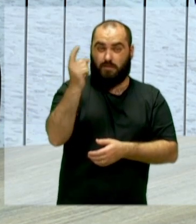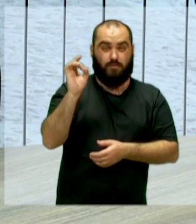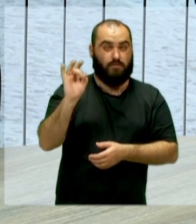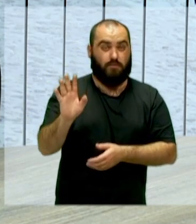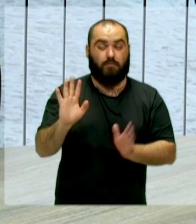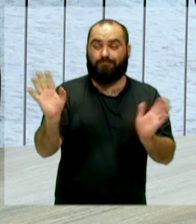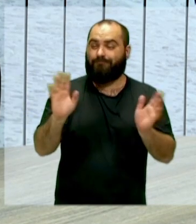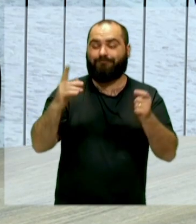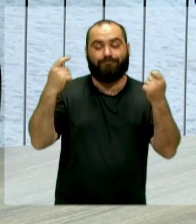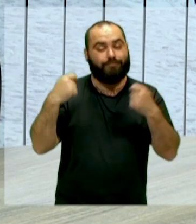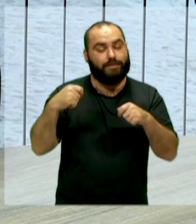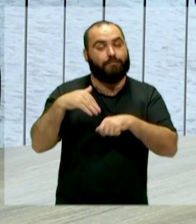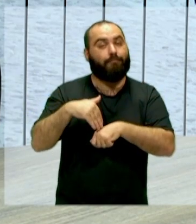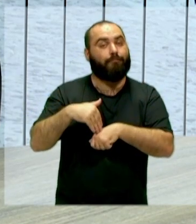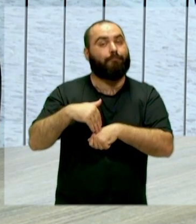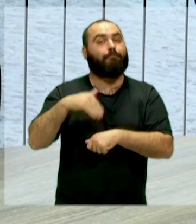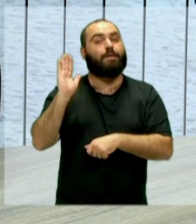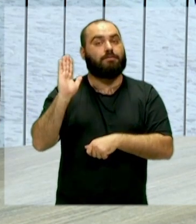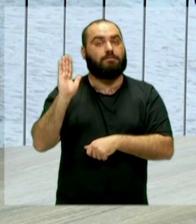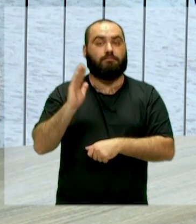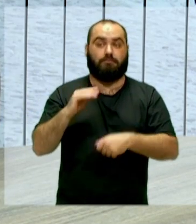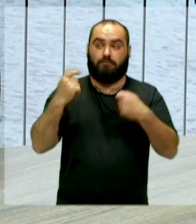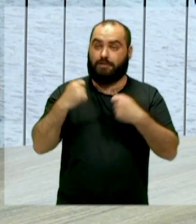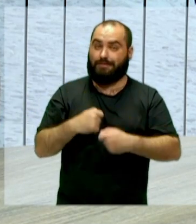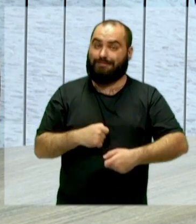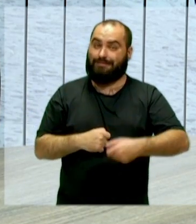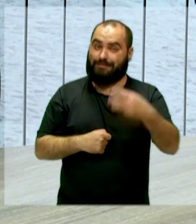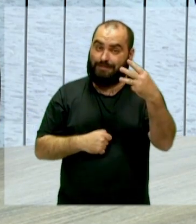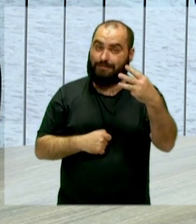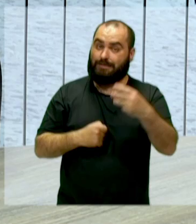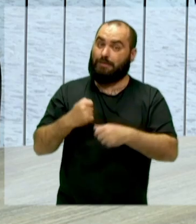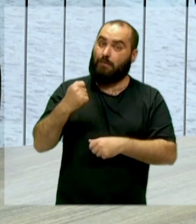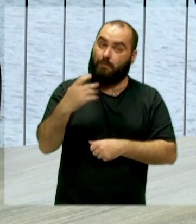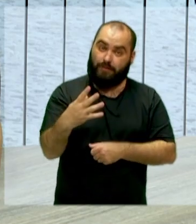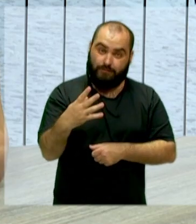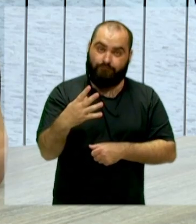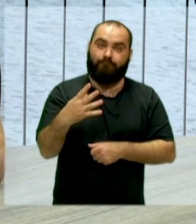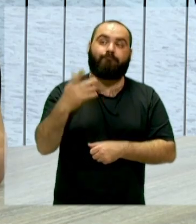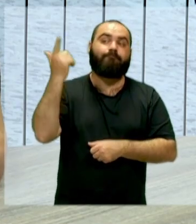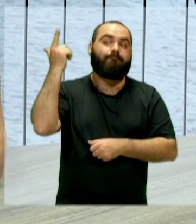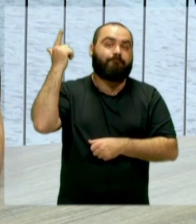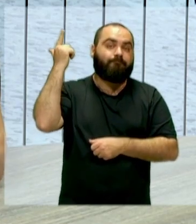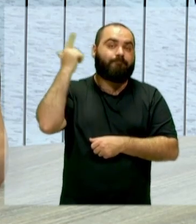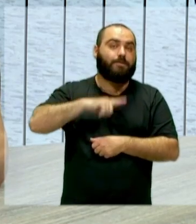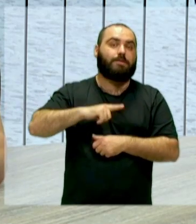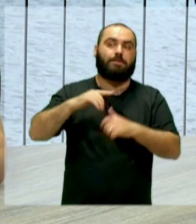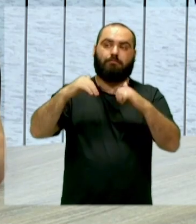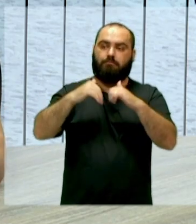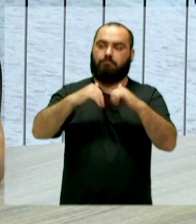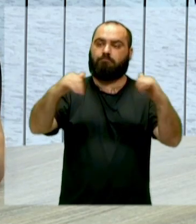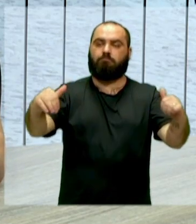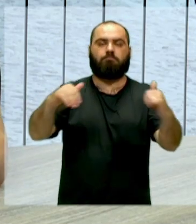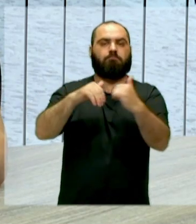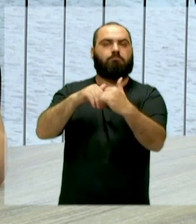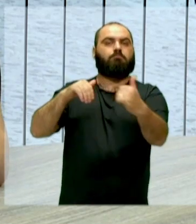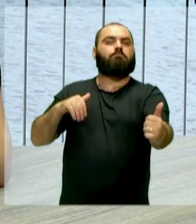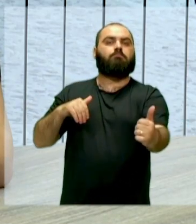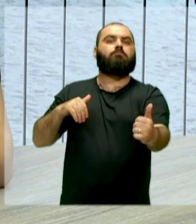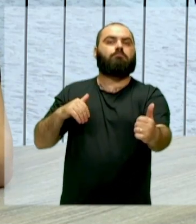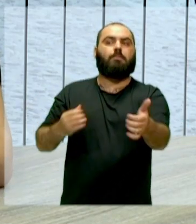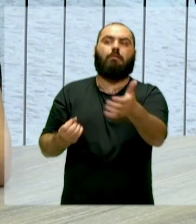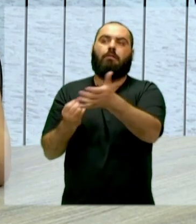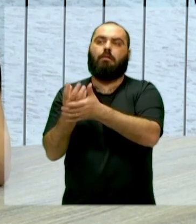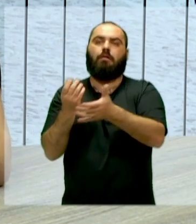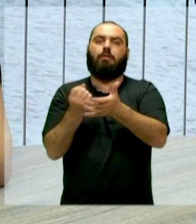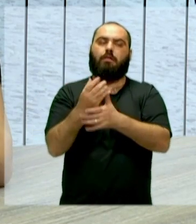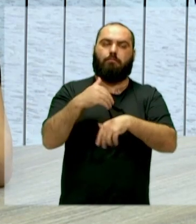no nosso município na minha visão teriam que ser no mínimo três ou quatro né para poder descentralizar isso tudo também gerar mais